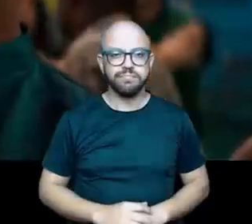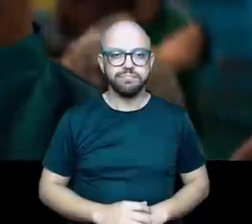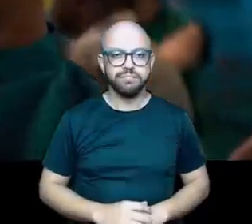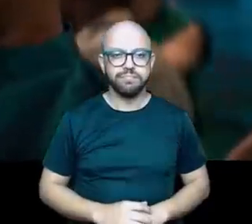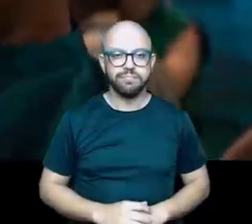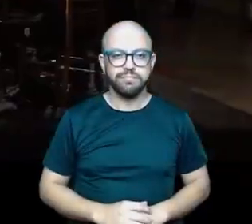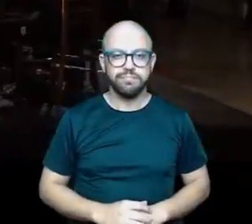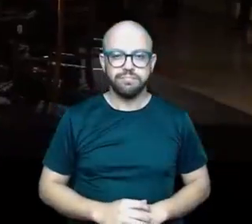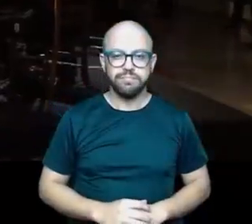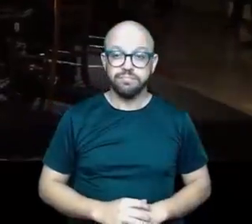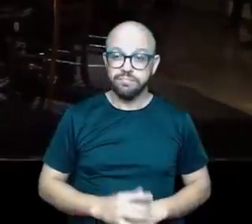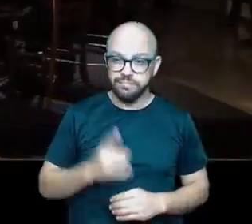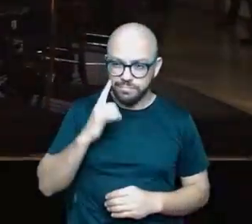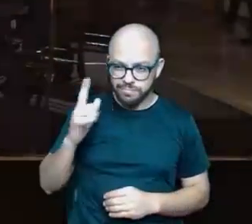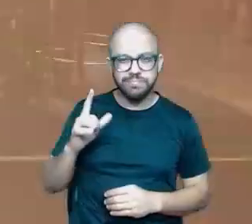democrática.